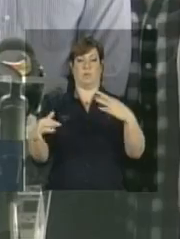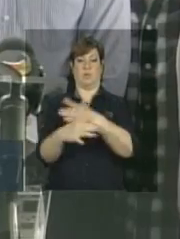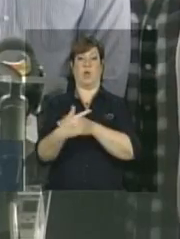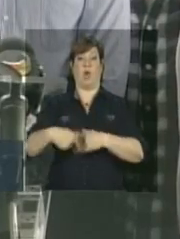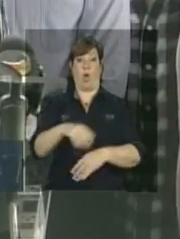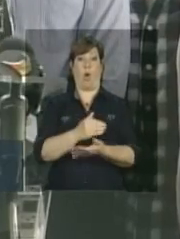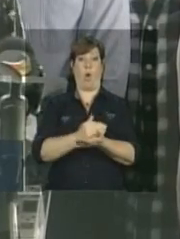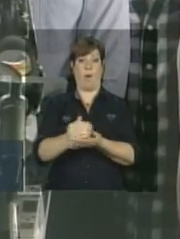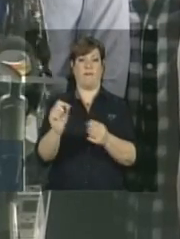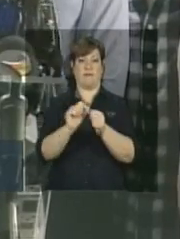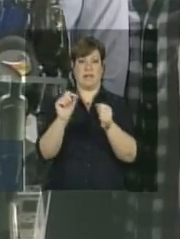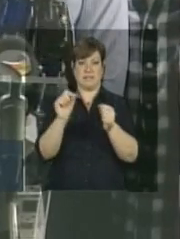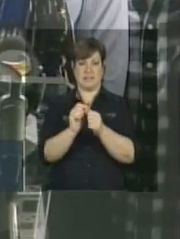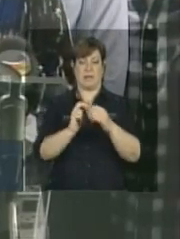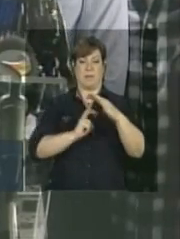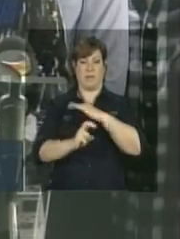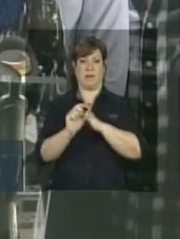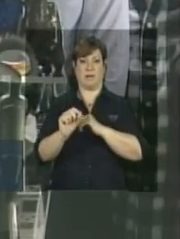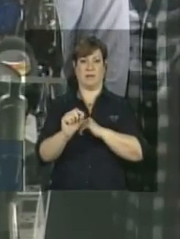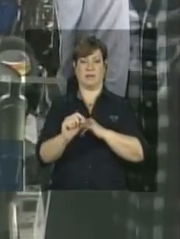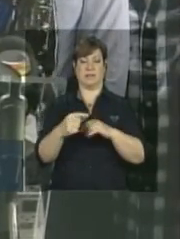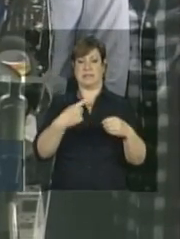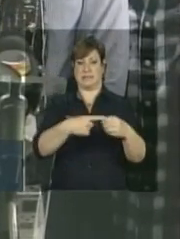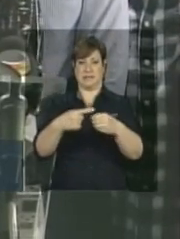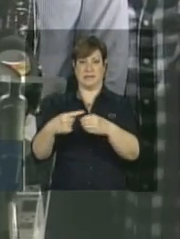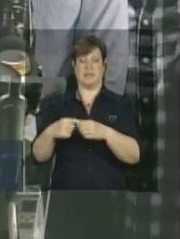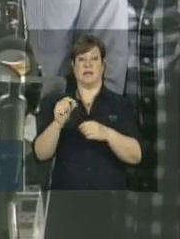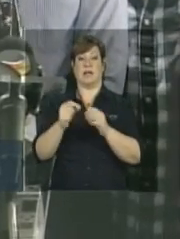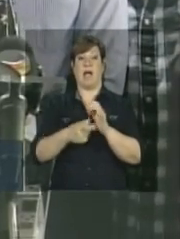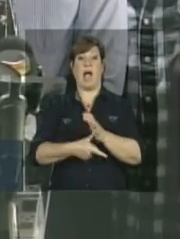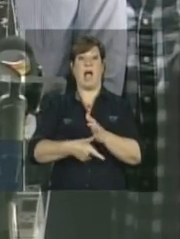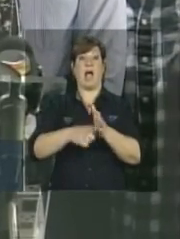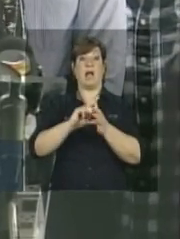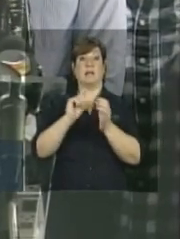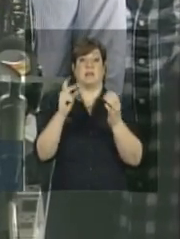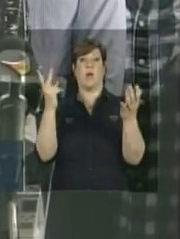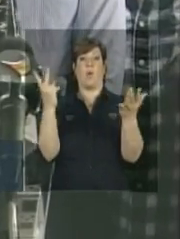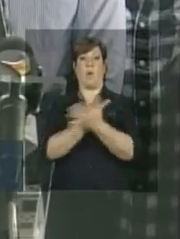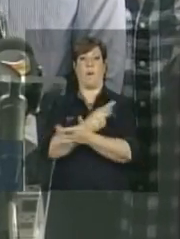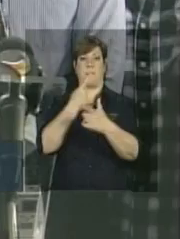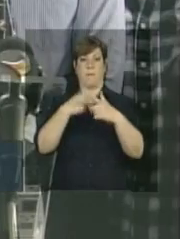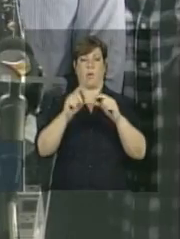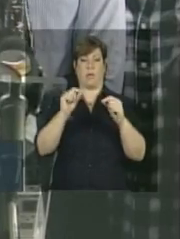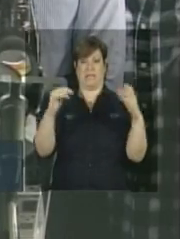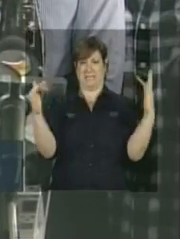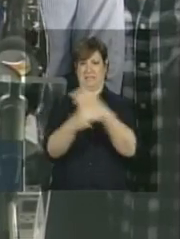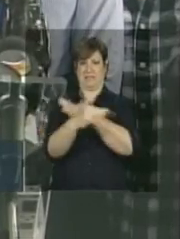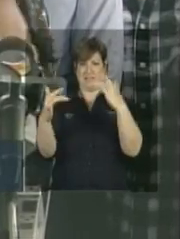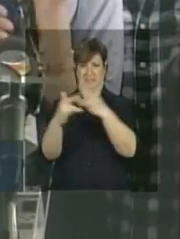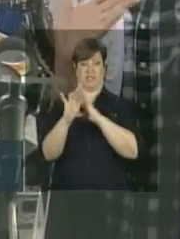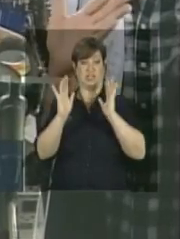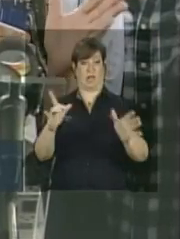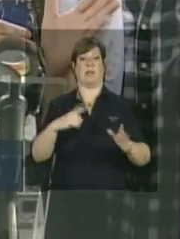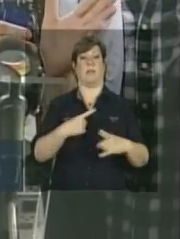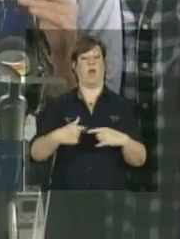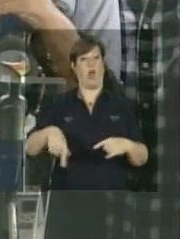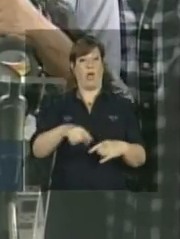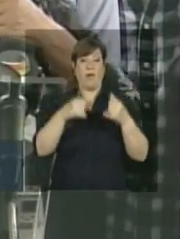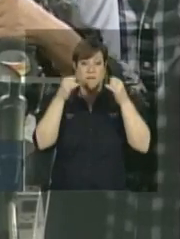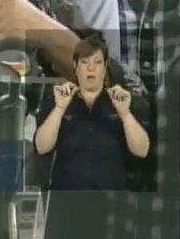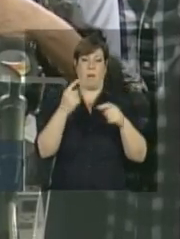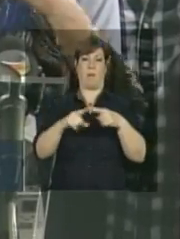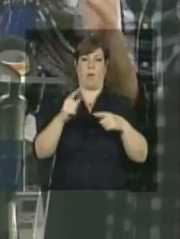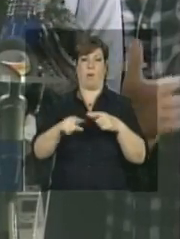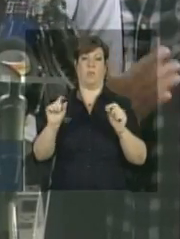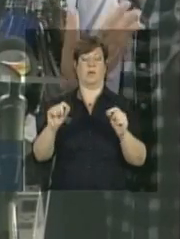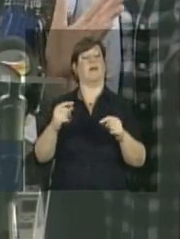em cidades antes que dê os problemas que nas grandes cidades brasileiras já concentradas nós temos hoje, que